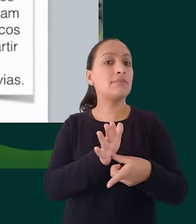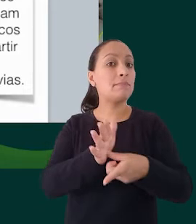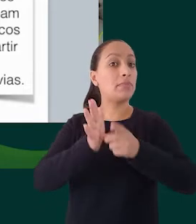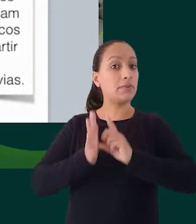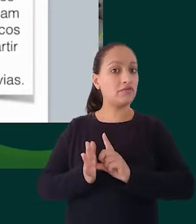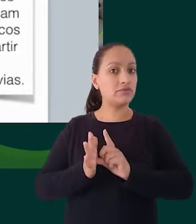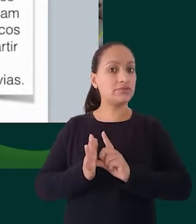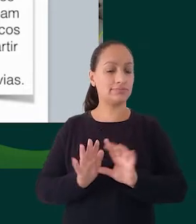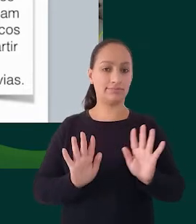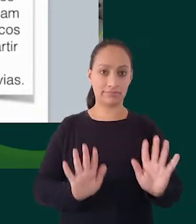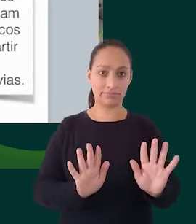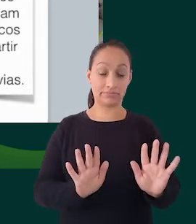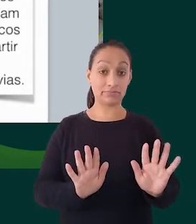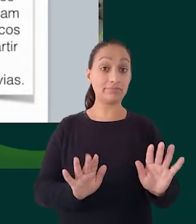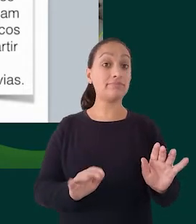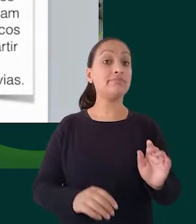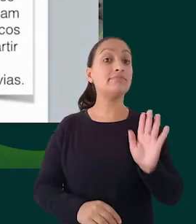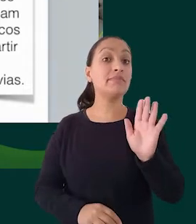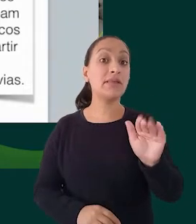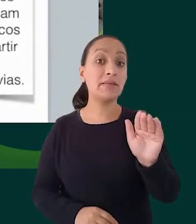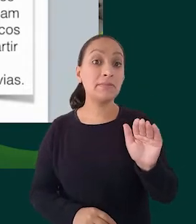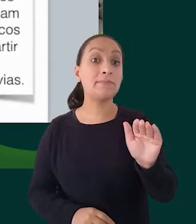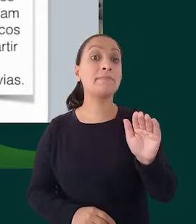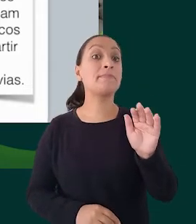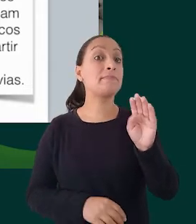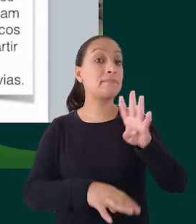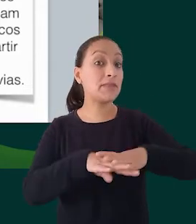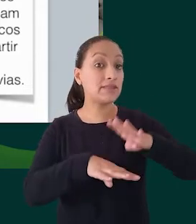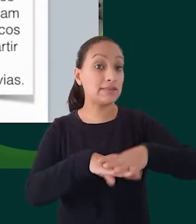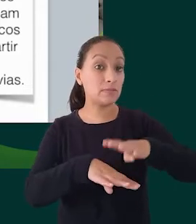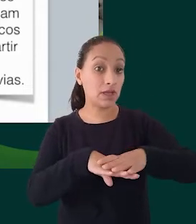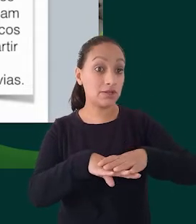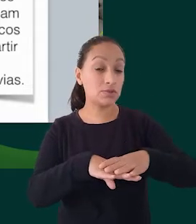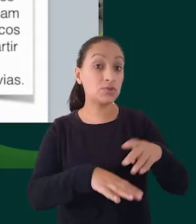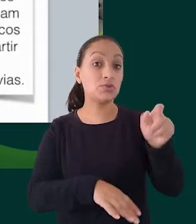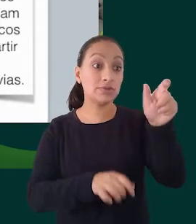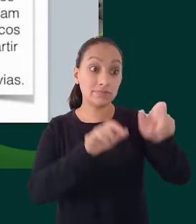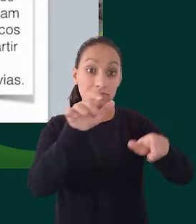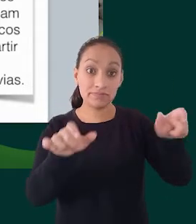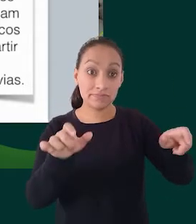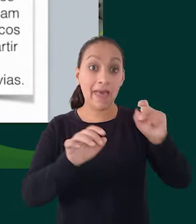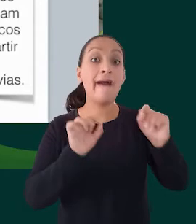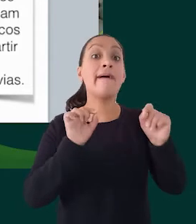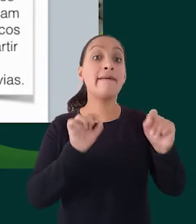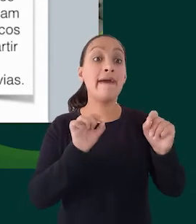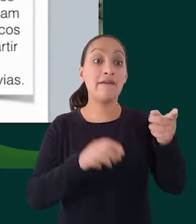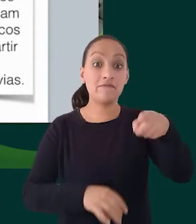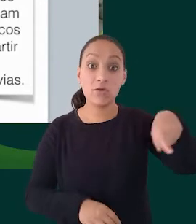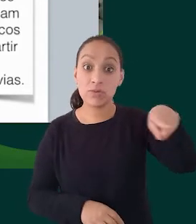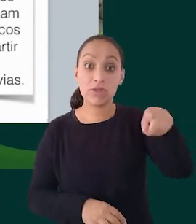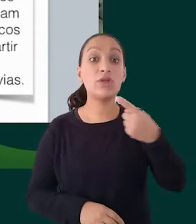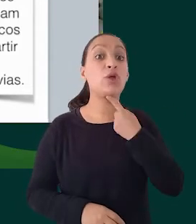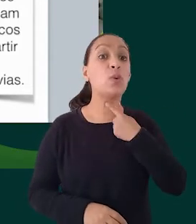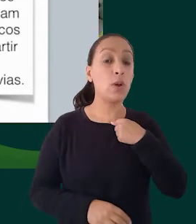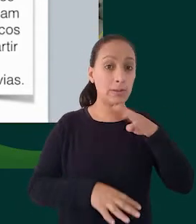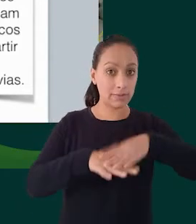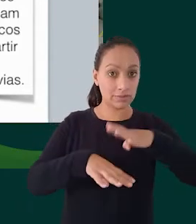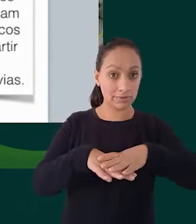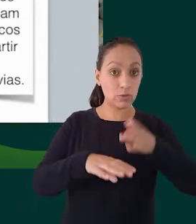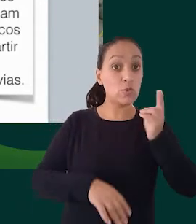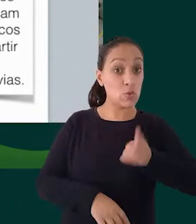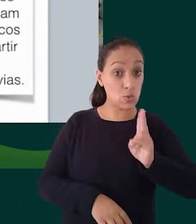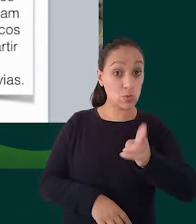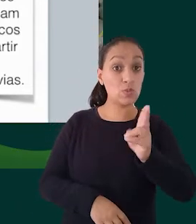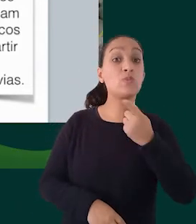parênteses e chamo atenção para aqueles que gostam de matemática, continuem gostando